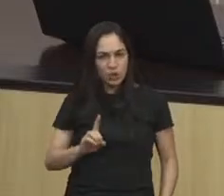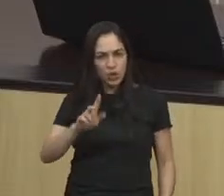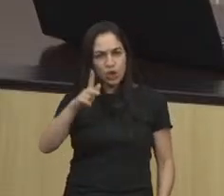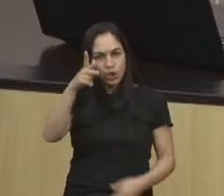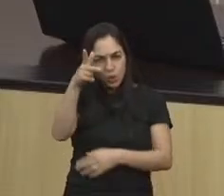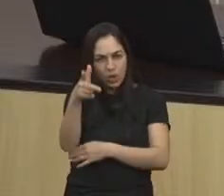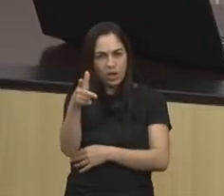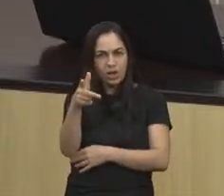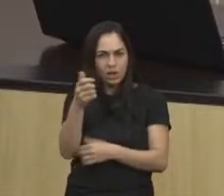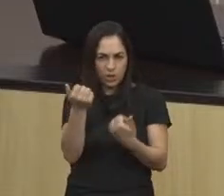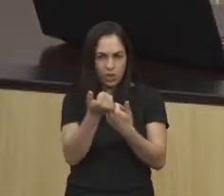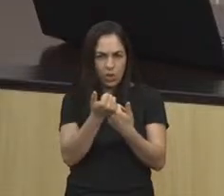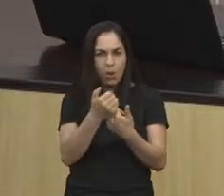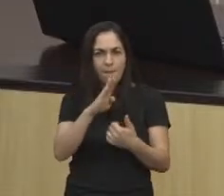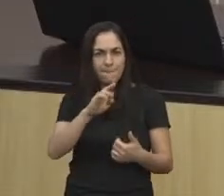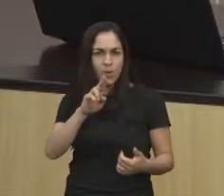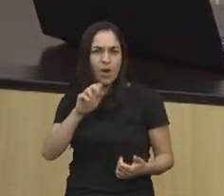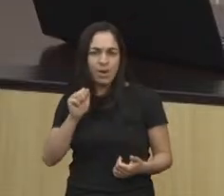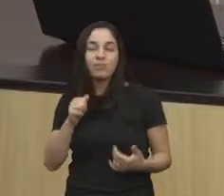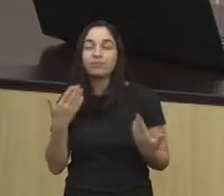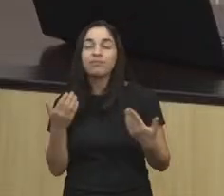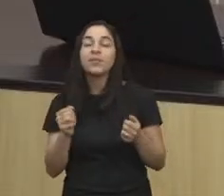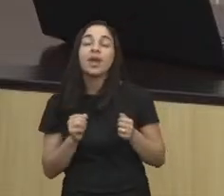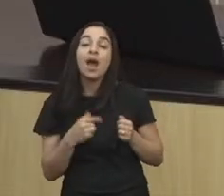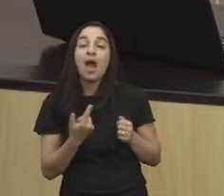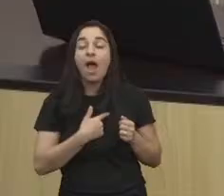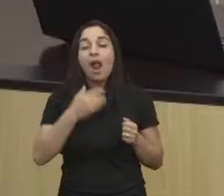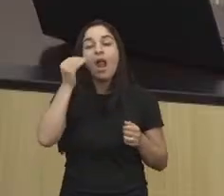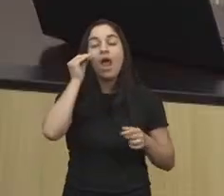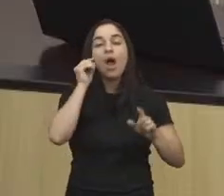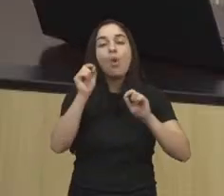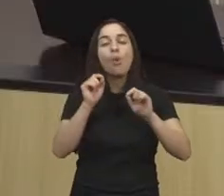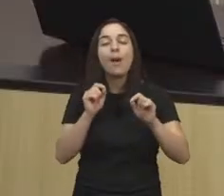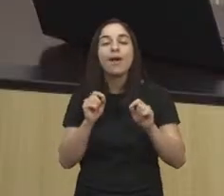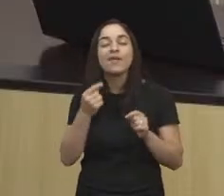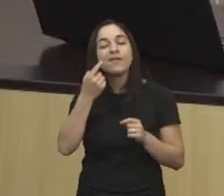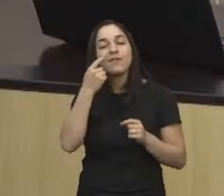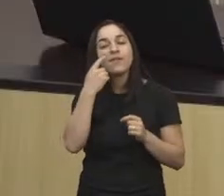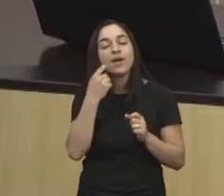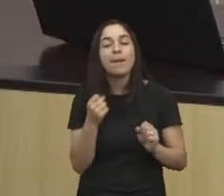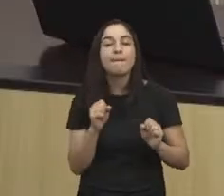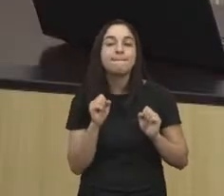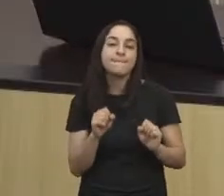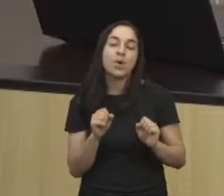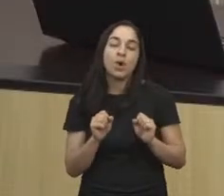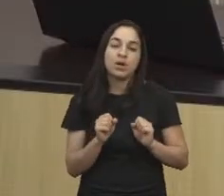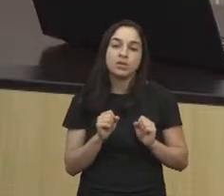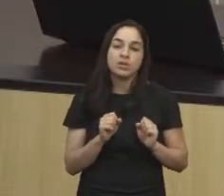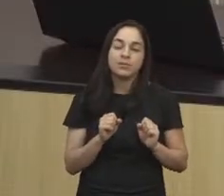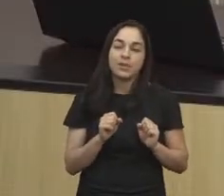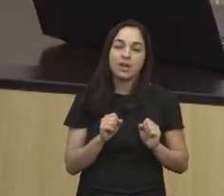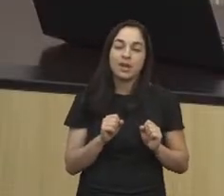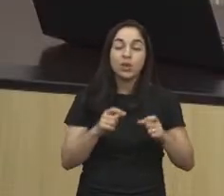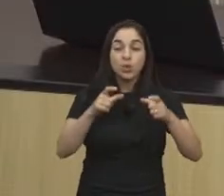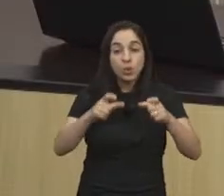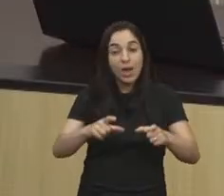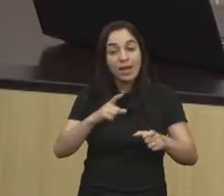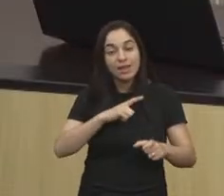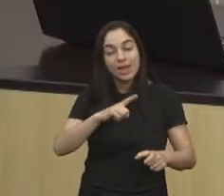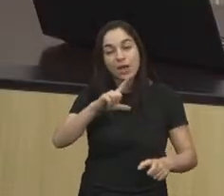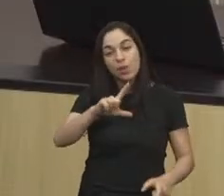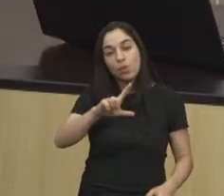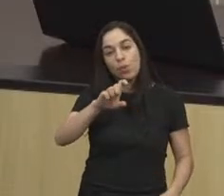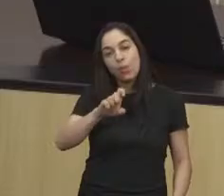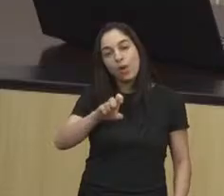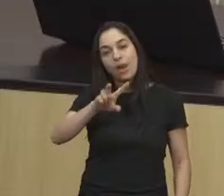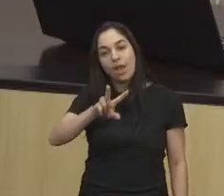foi, agora é o Boa, né? Mas a gente tentar ver a possibilidade, Palau, da gente tentar reforçar nos locais que tem o leve